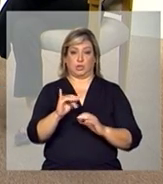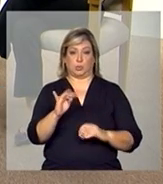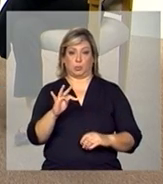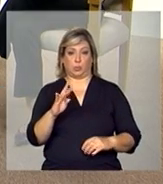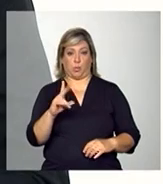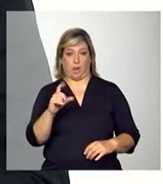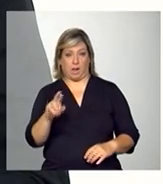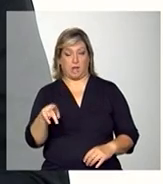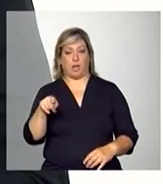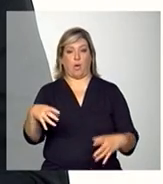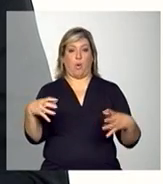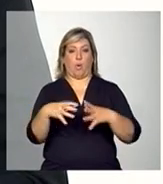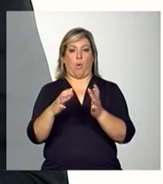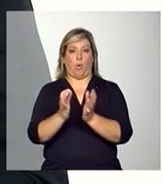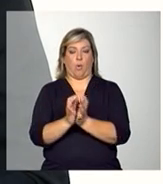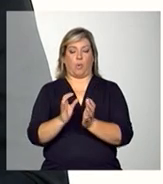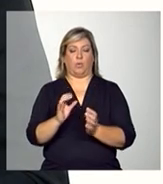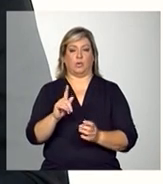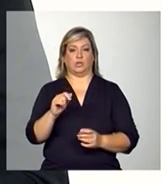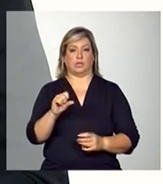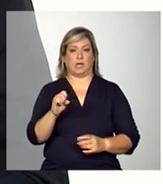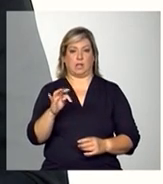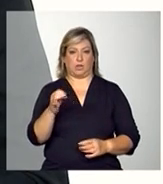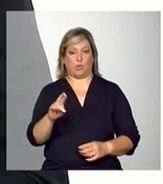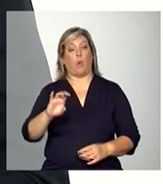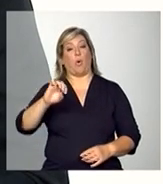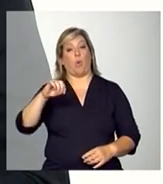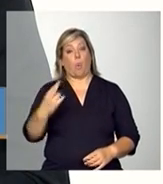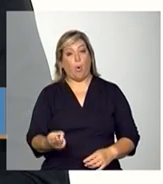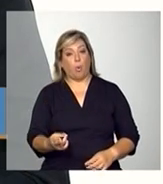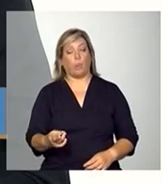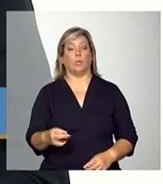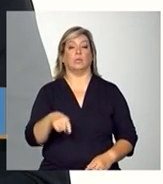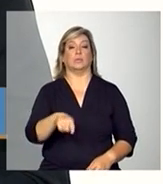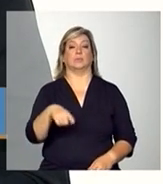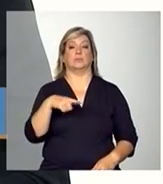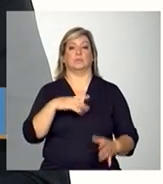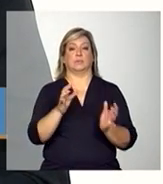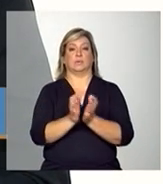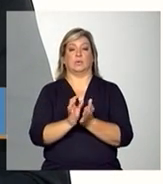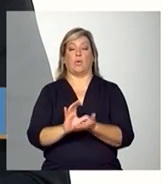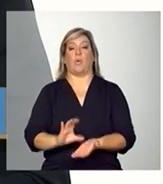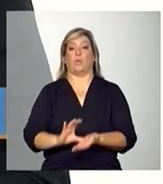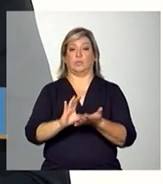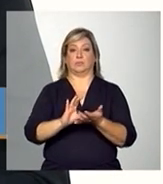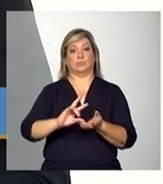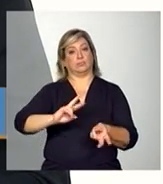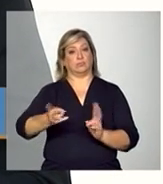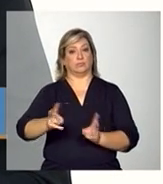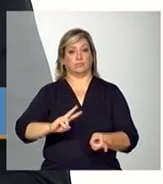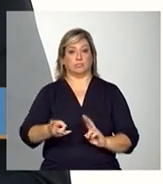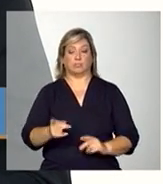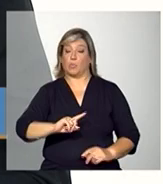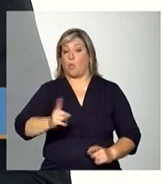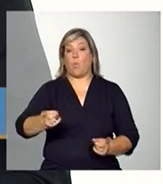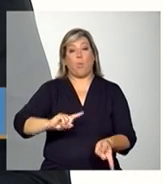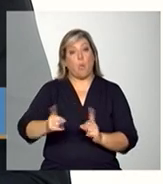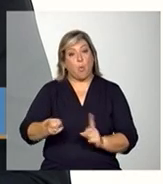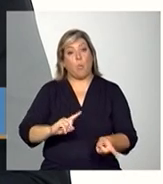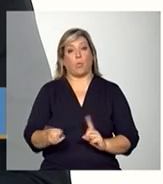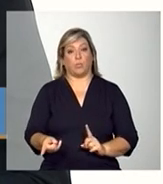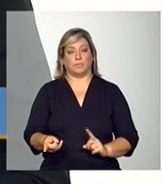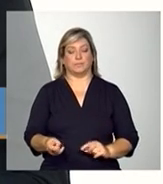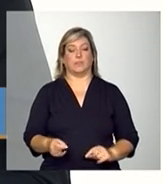órgão gestor ou ou administrador titular do Conselho eh escolhendo uma dessas opções